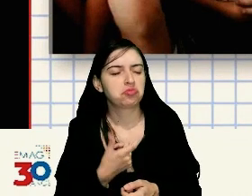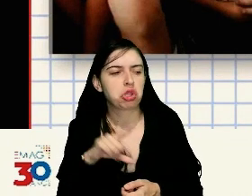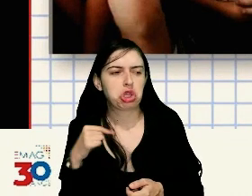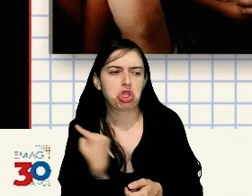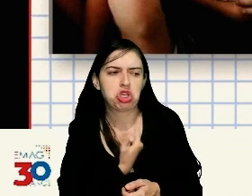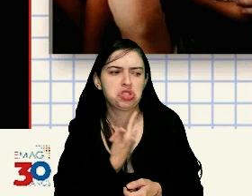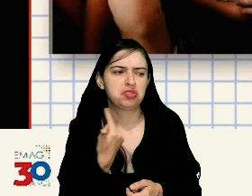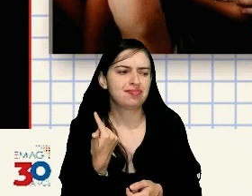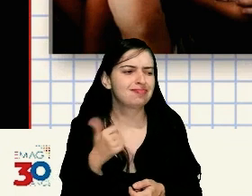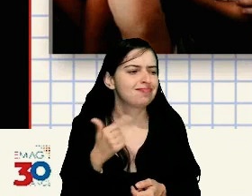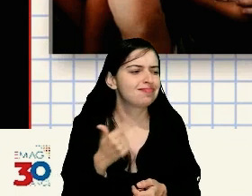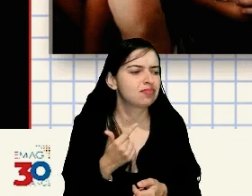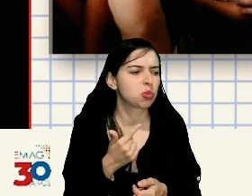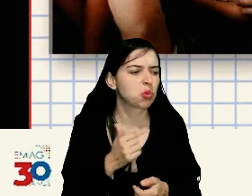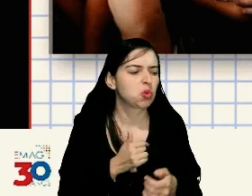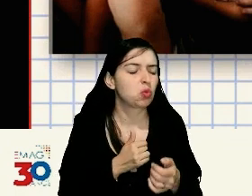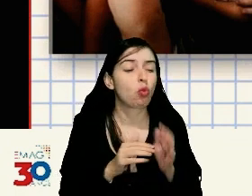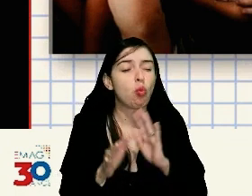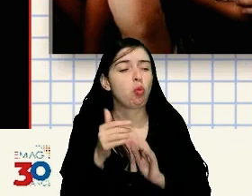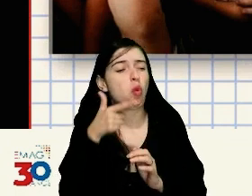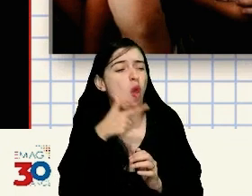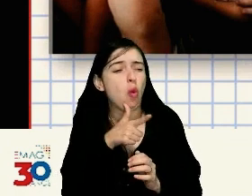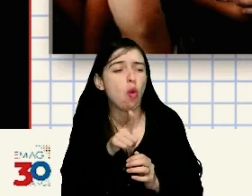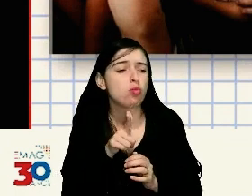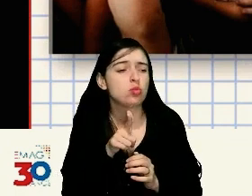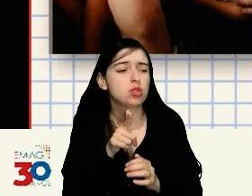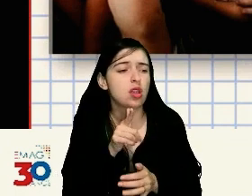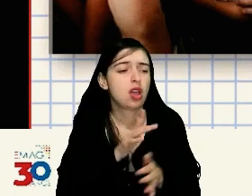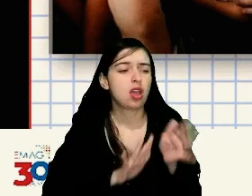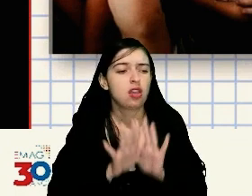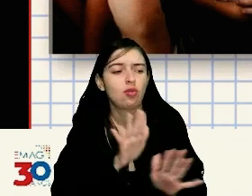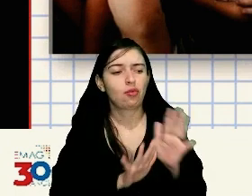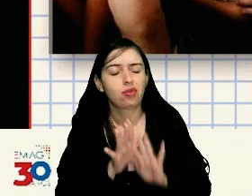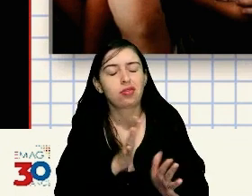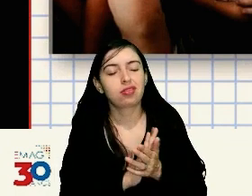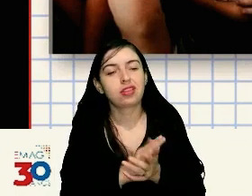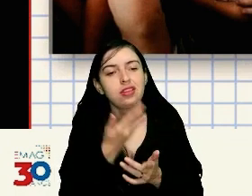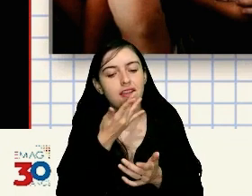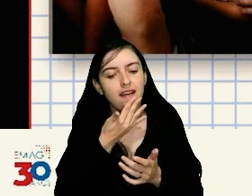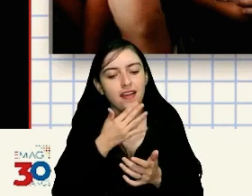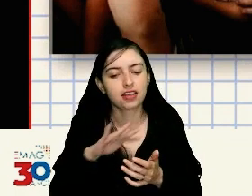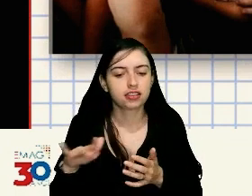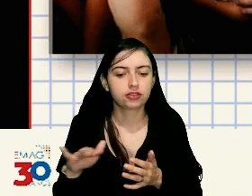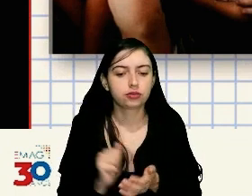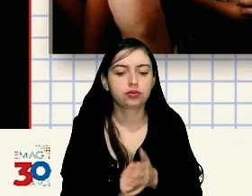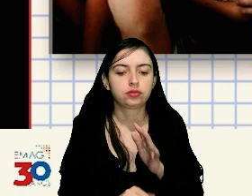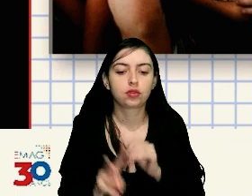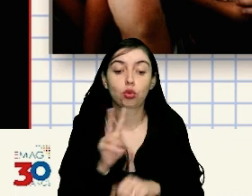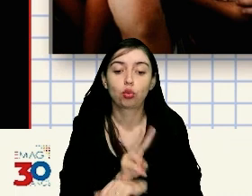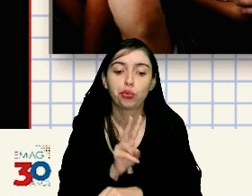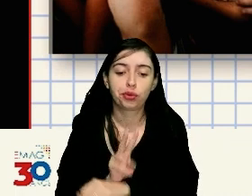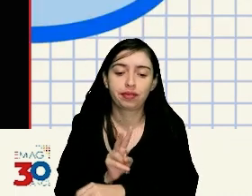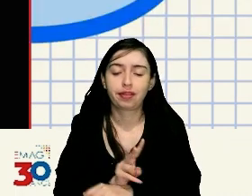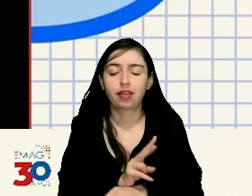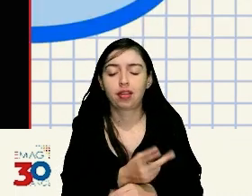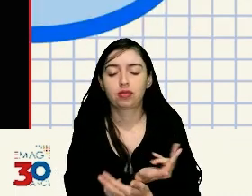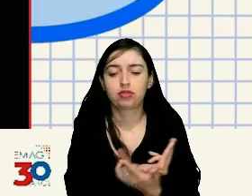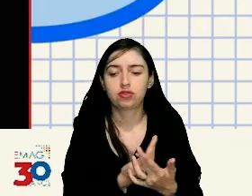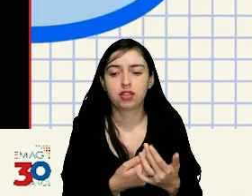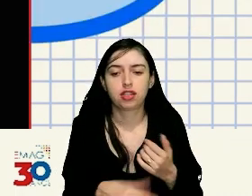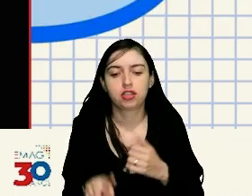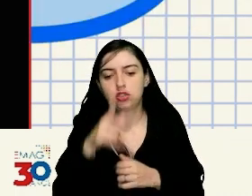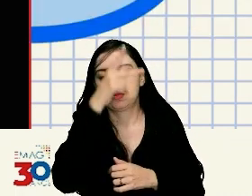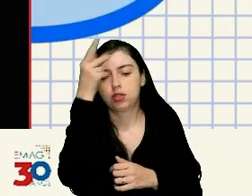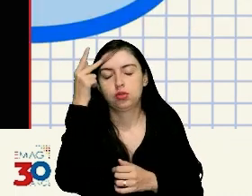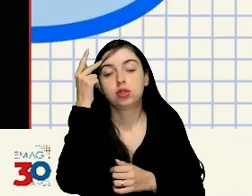nós não estamos ensinando nossos meninos a ter jeito e ter cuidado, seja consigo ou seja com outras pessoas? Então a gente precisa